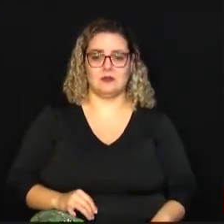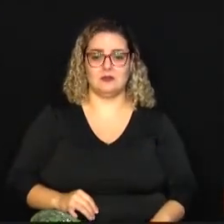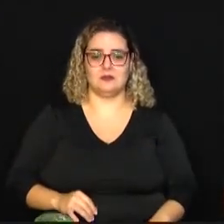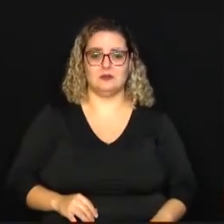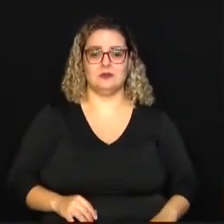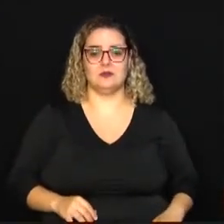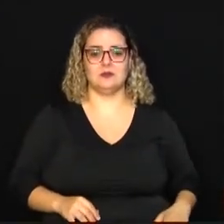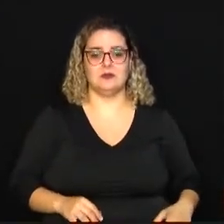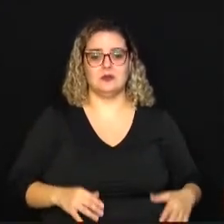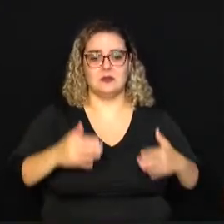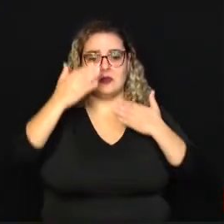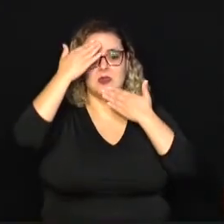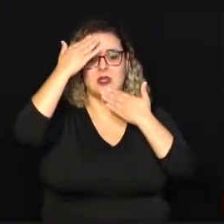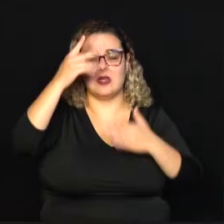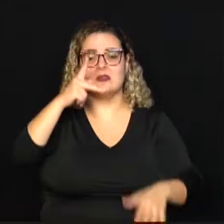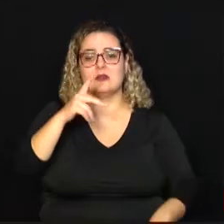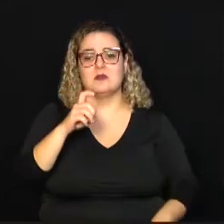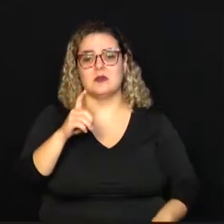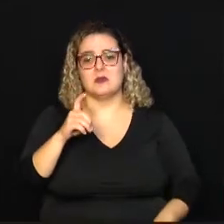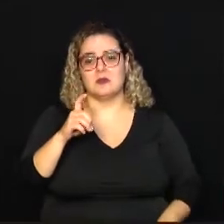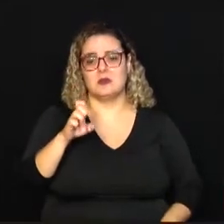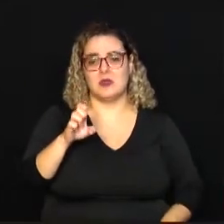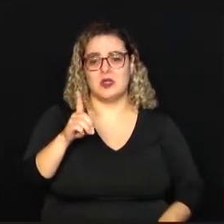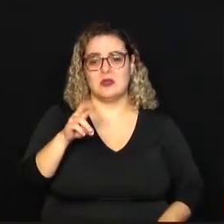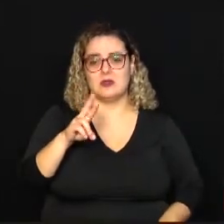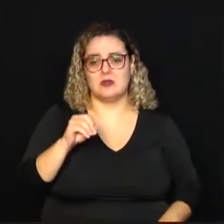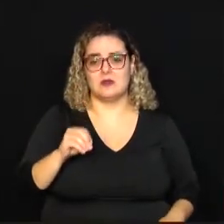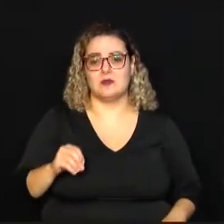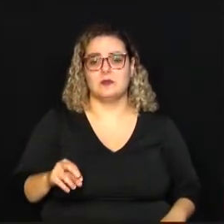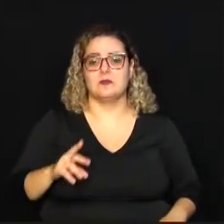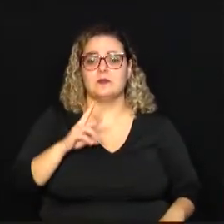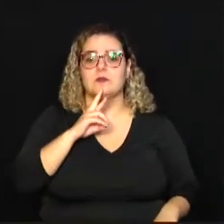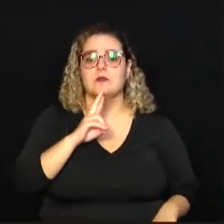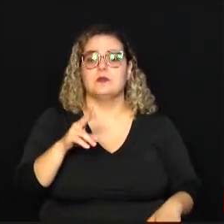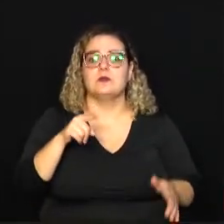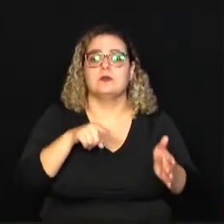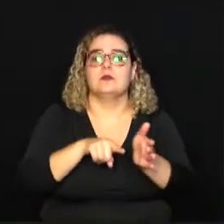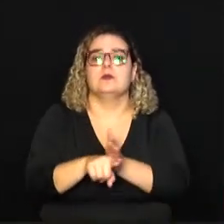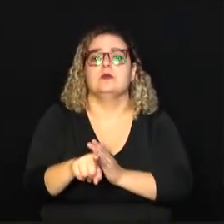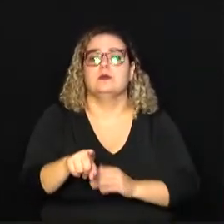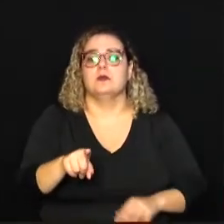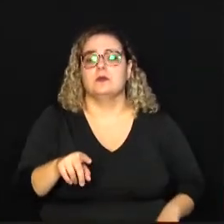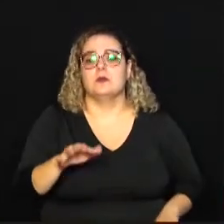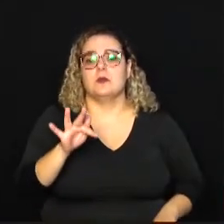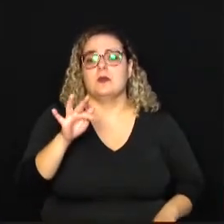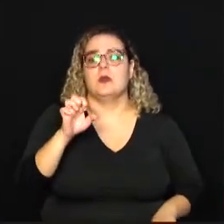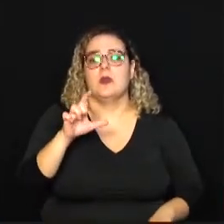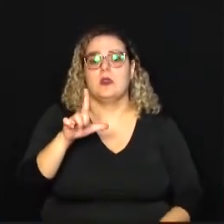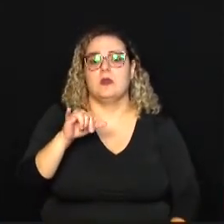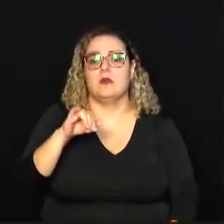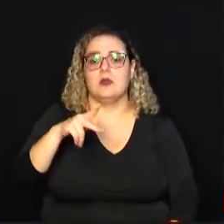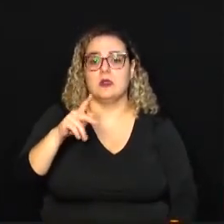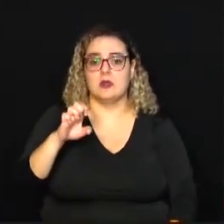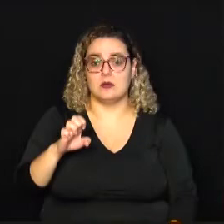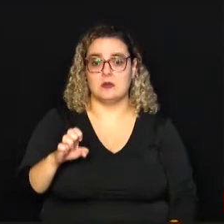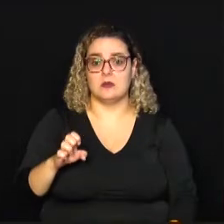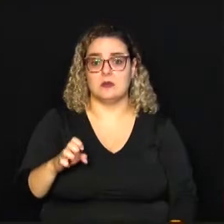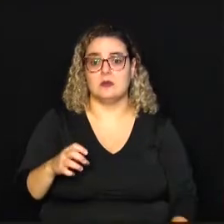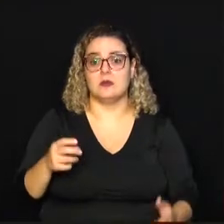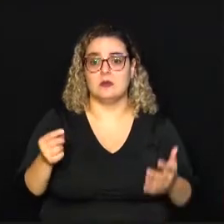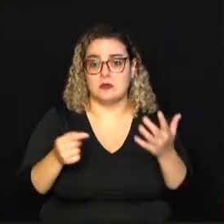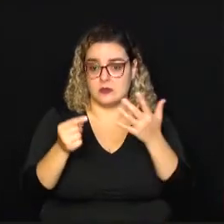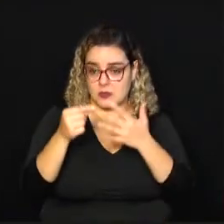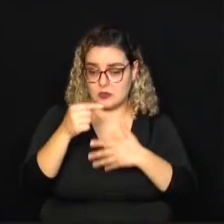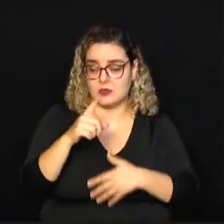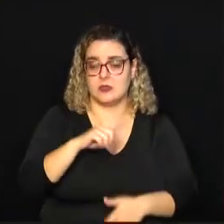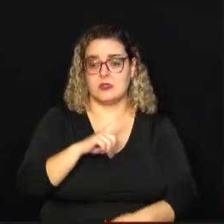Obrigada, Pedro. Eu vou, então, responder rapidamente a pergunta aqui do Felipe, né? Dizer com os elementos que a gente tem